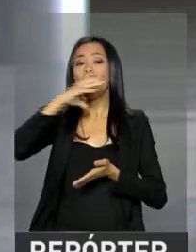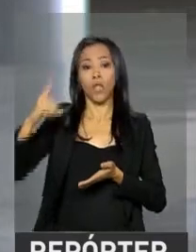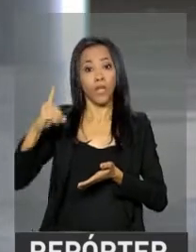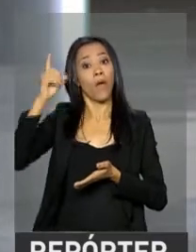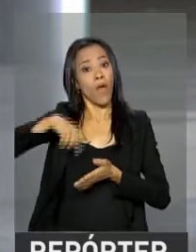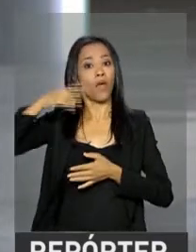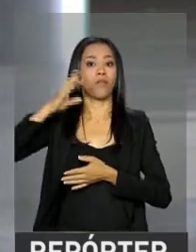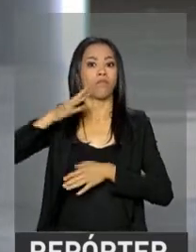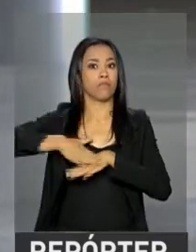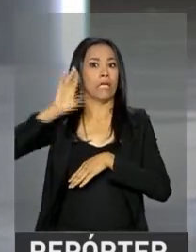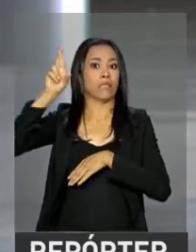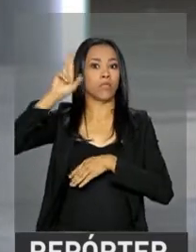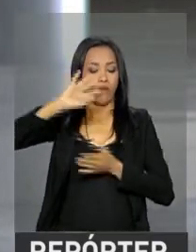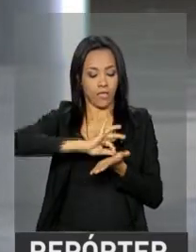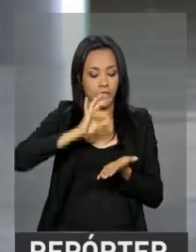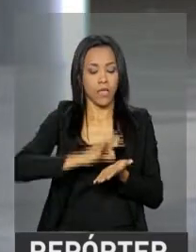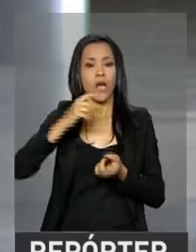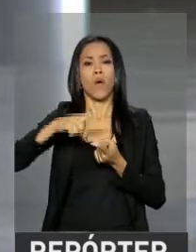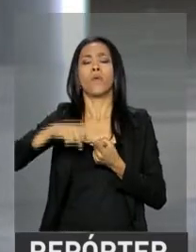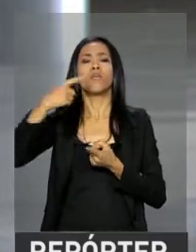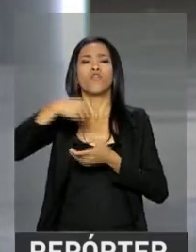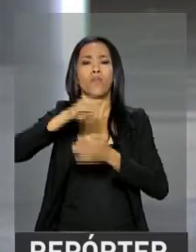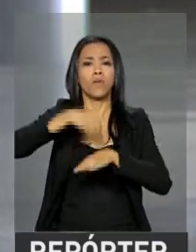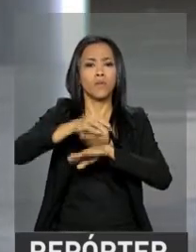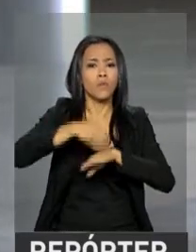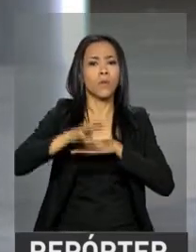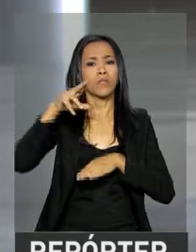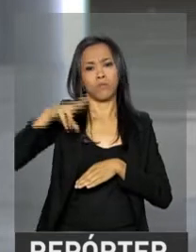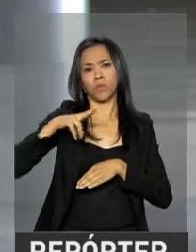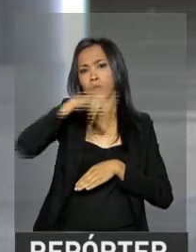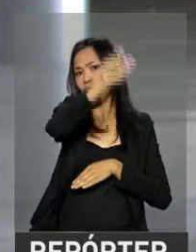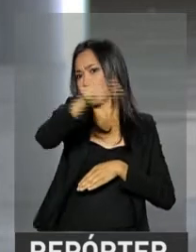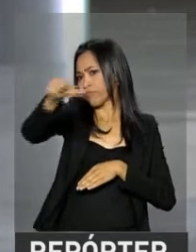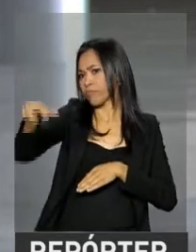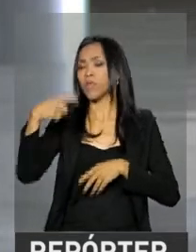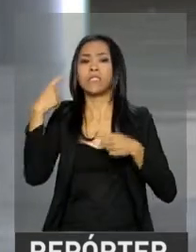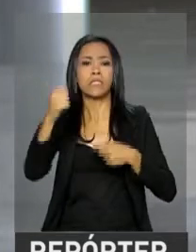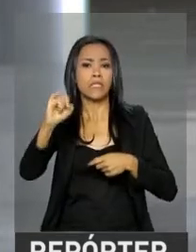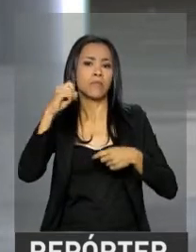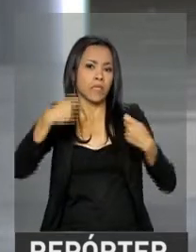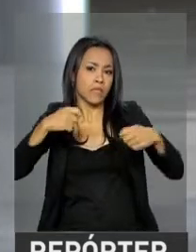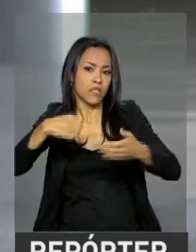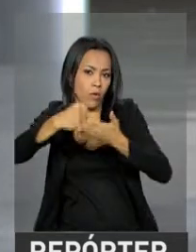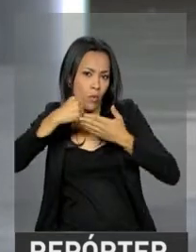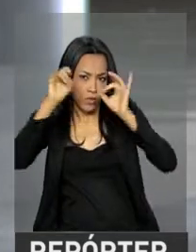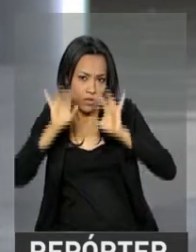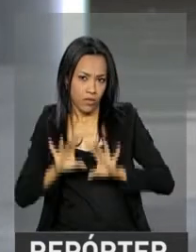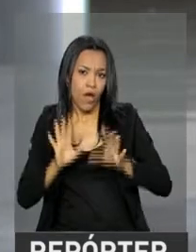tinha de informar por exemplo dados pessoais e também a necessidade de algum tipo de atendimento especializado ou